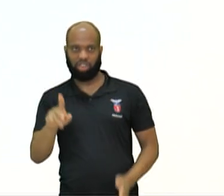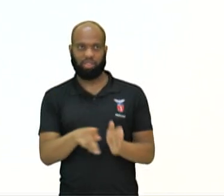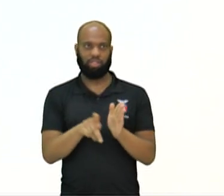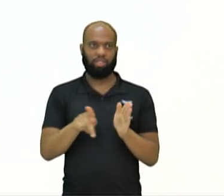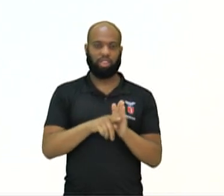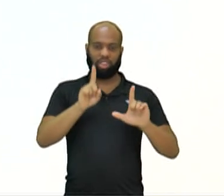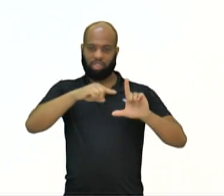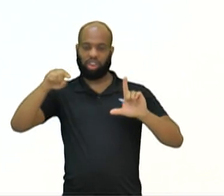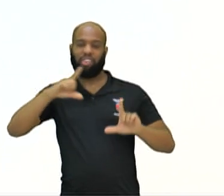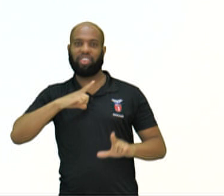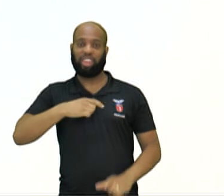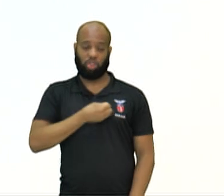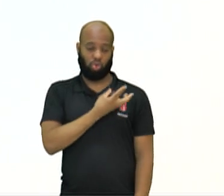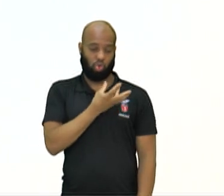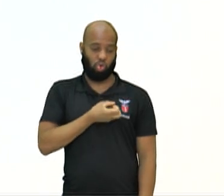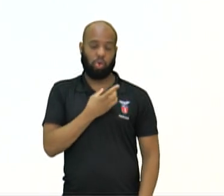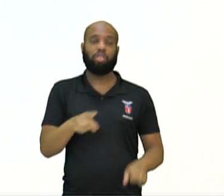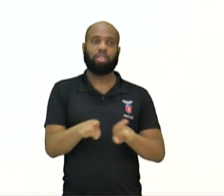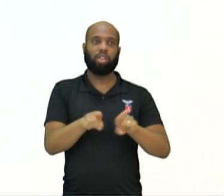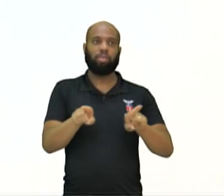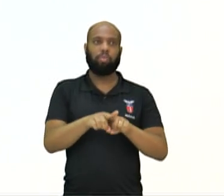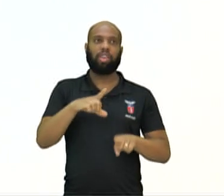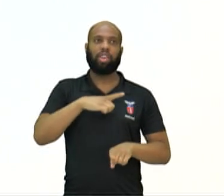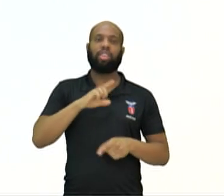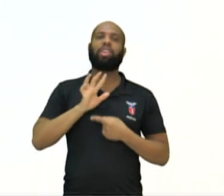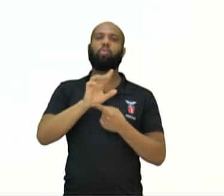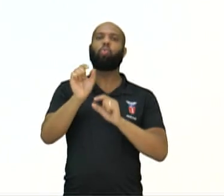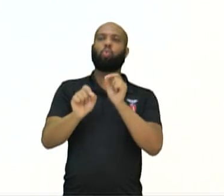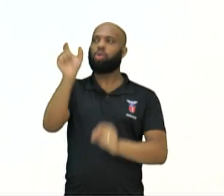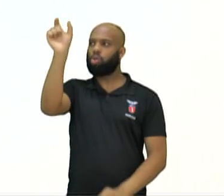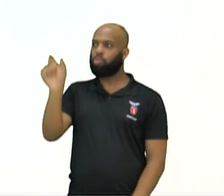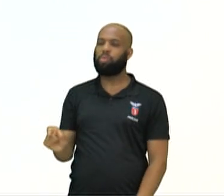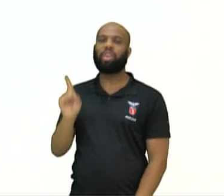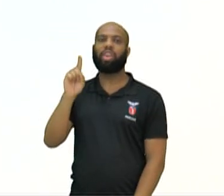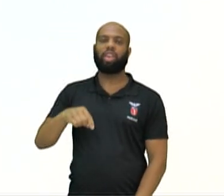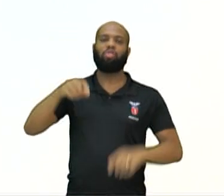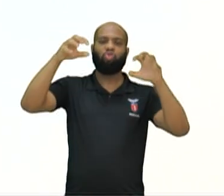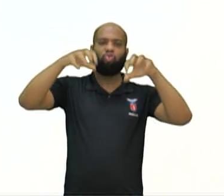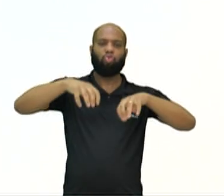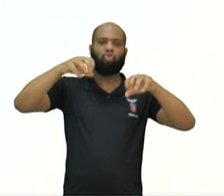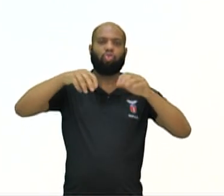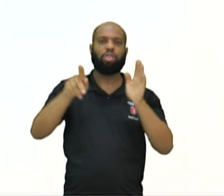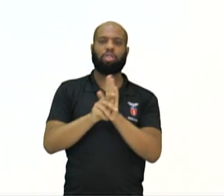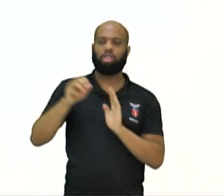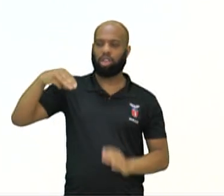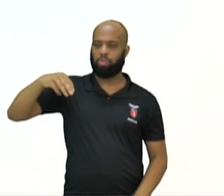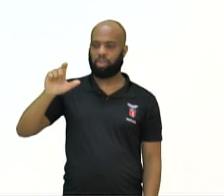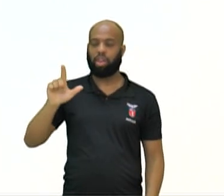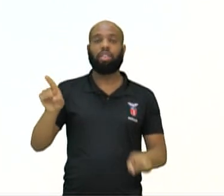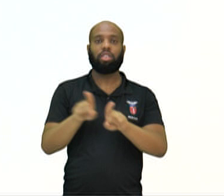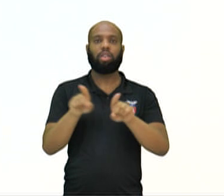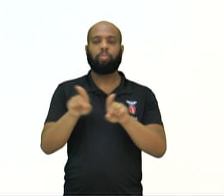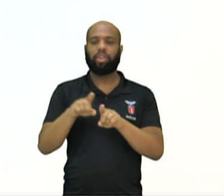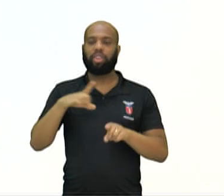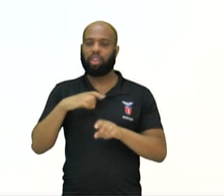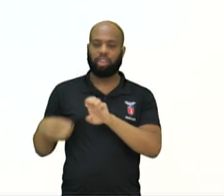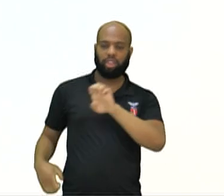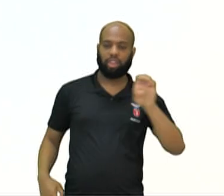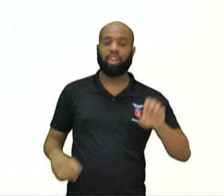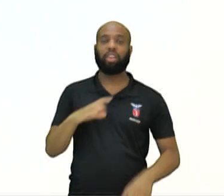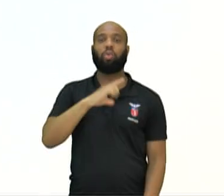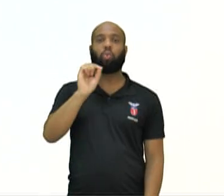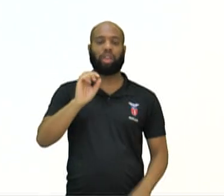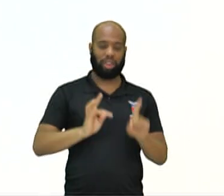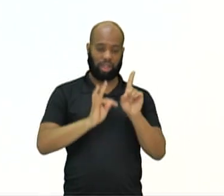escala numérica identificada por precipitação em milímetros e também observe do lado esquerdo a escala